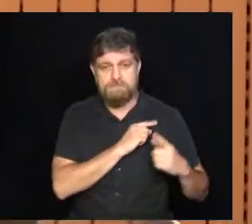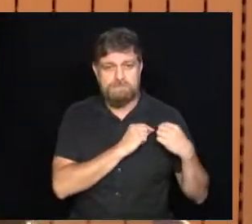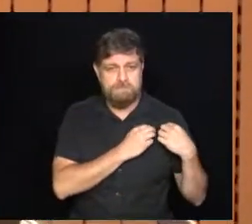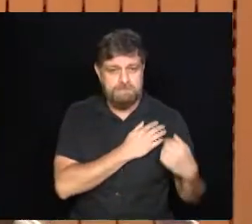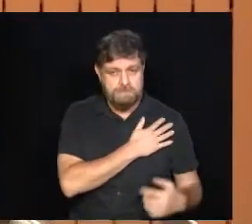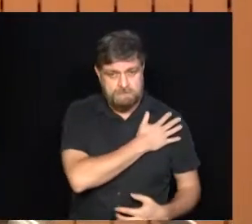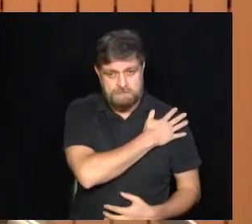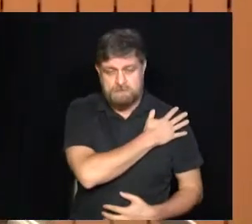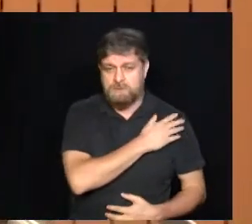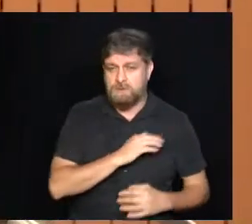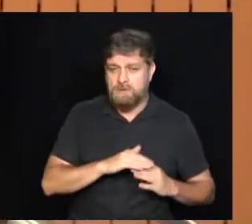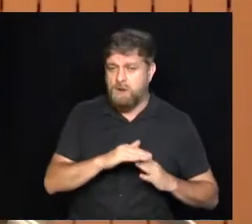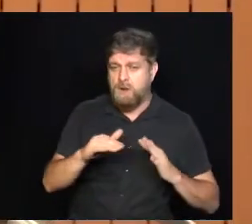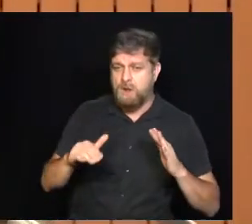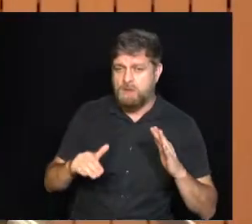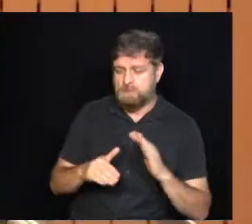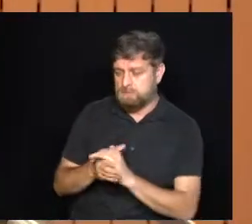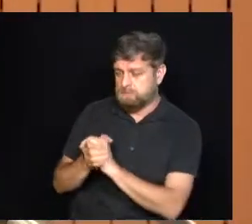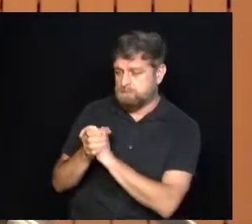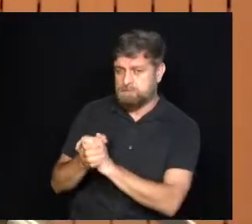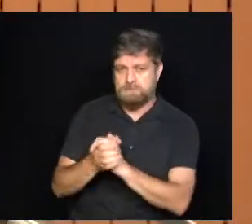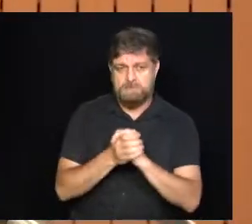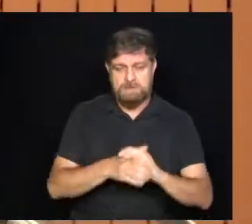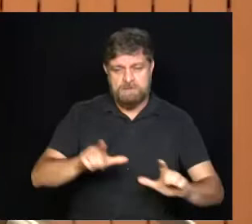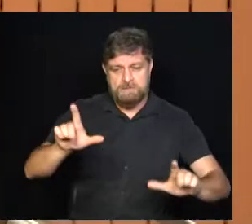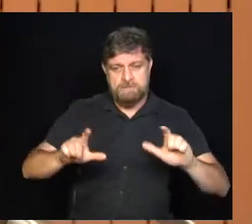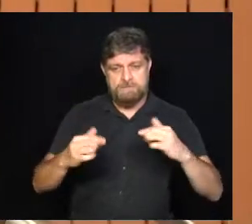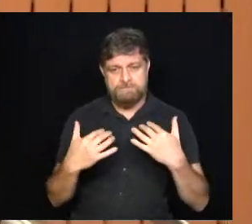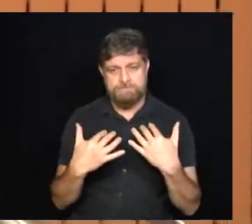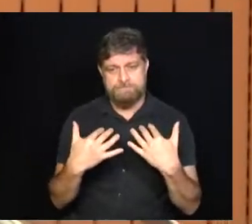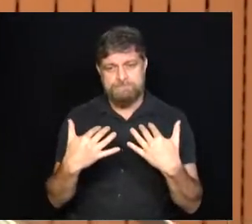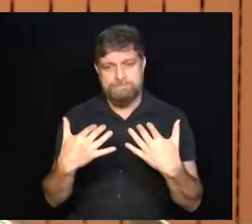todos. Cumprimento a todos que nos assistem,